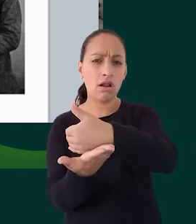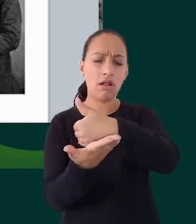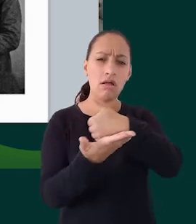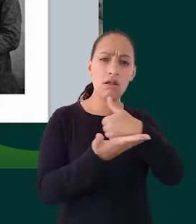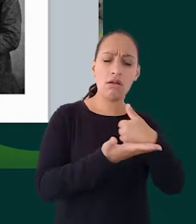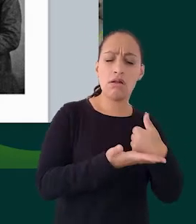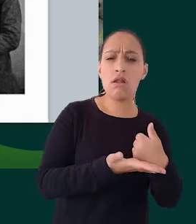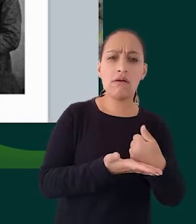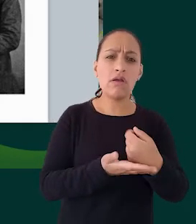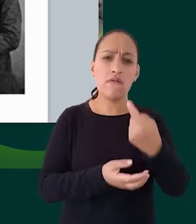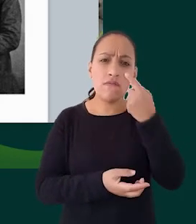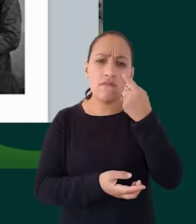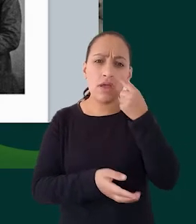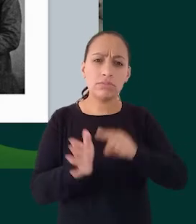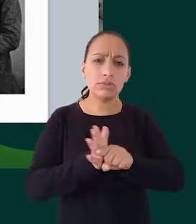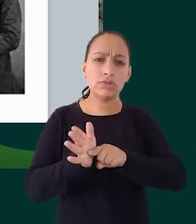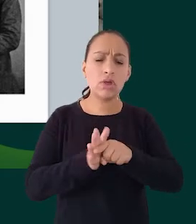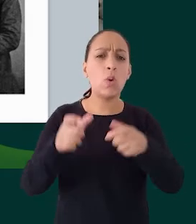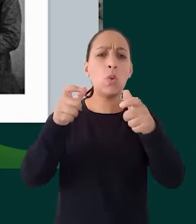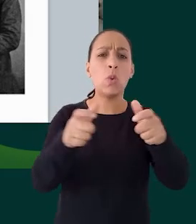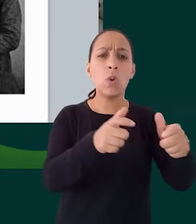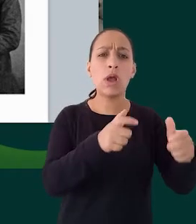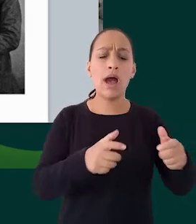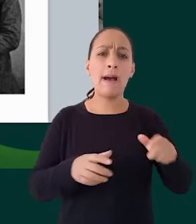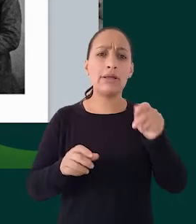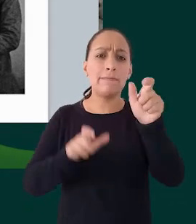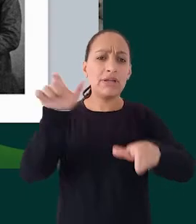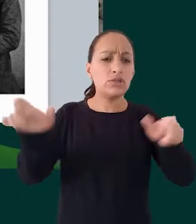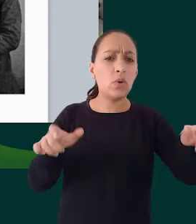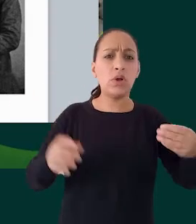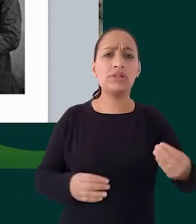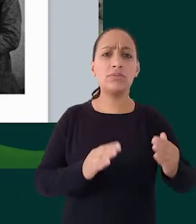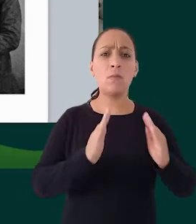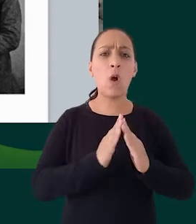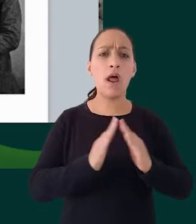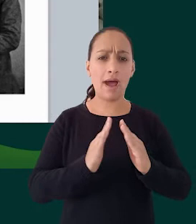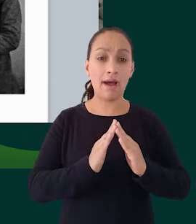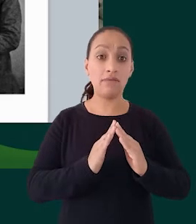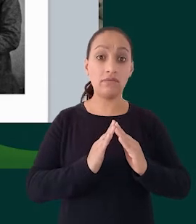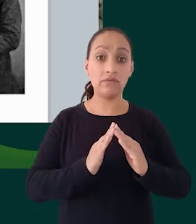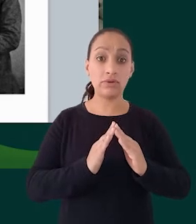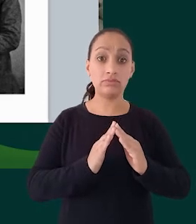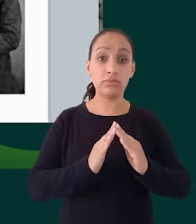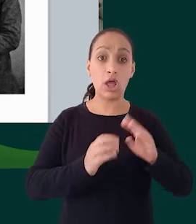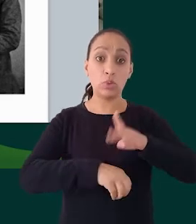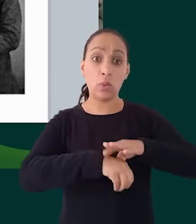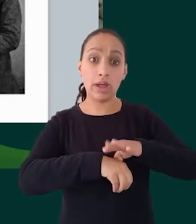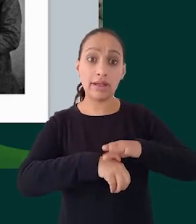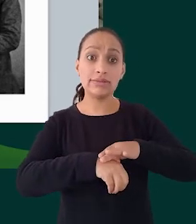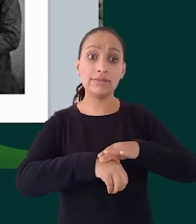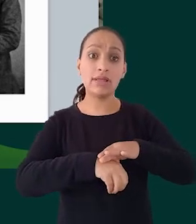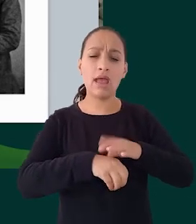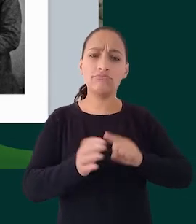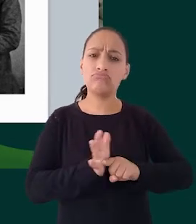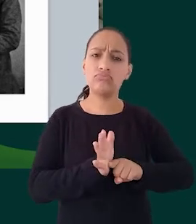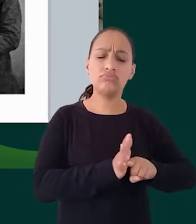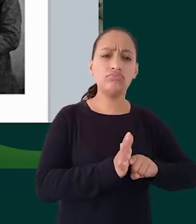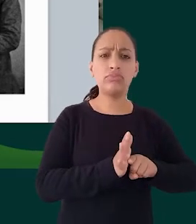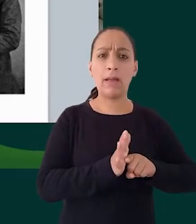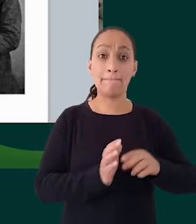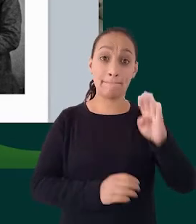e os doentes estavam, principalmente no bairro de Soho, na Inglaterra, em Londres,